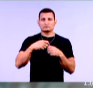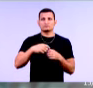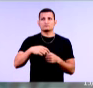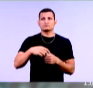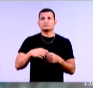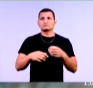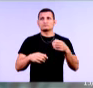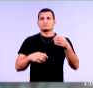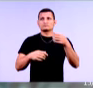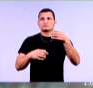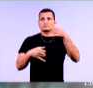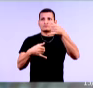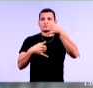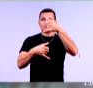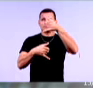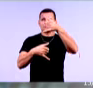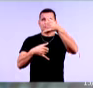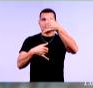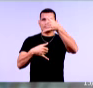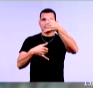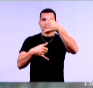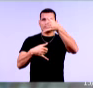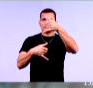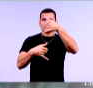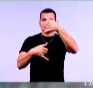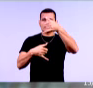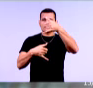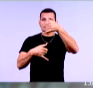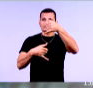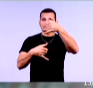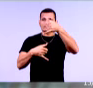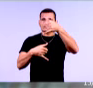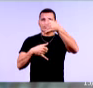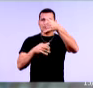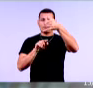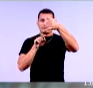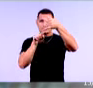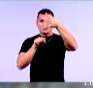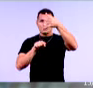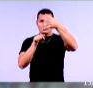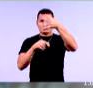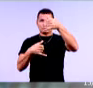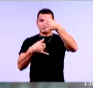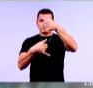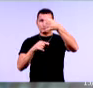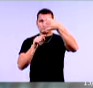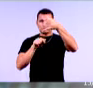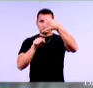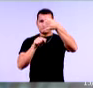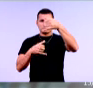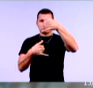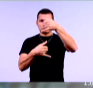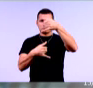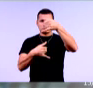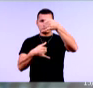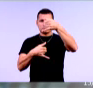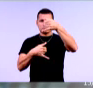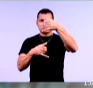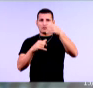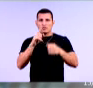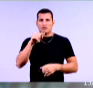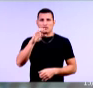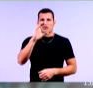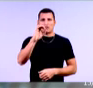chaves e o fecha chaves. Quer dizer, que tudo que vai estar aqui dentro, gente, é código,